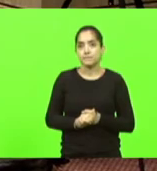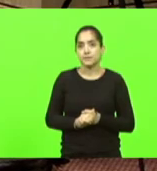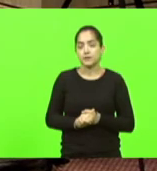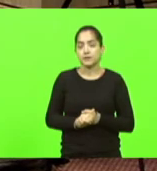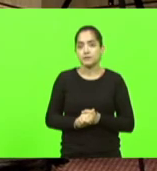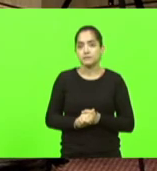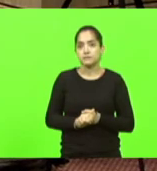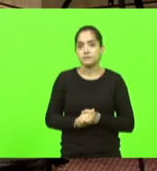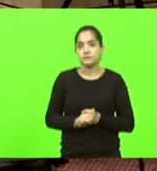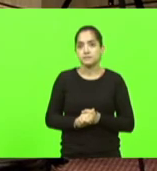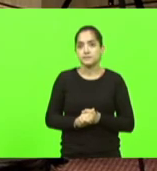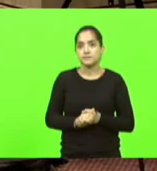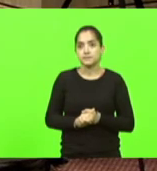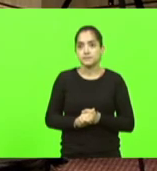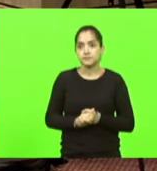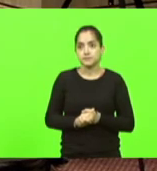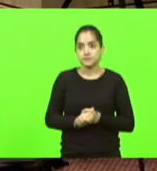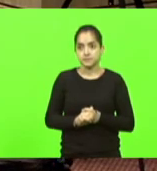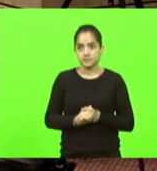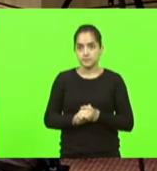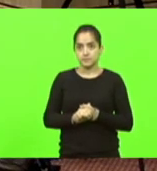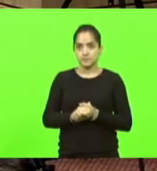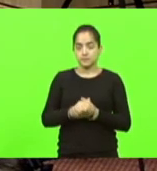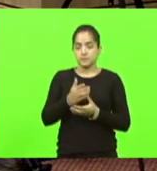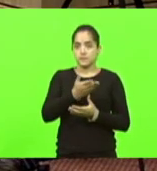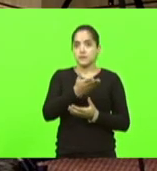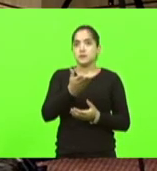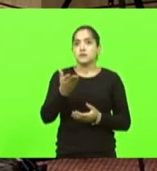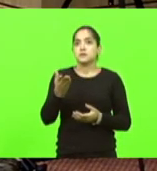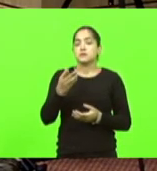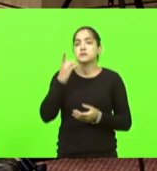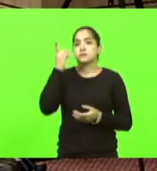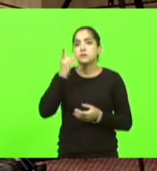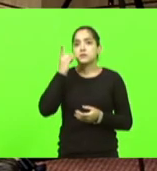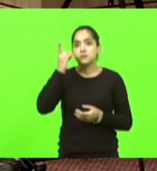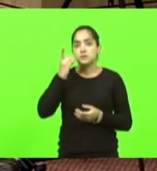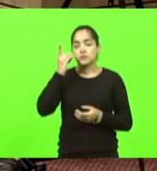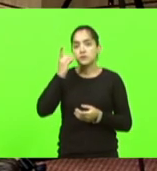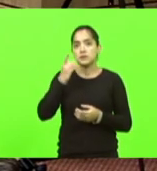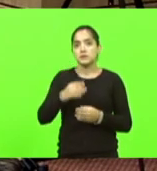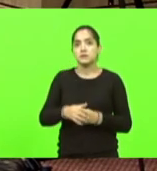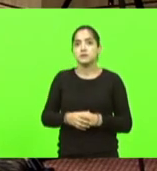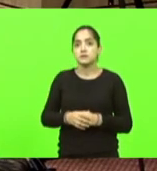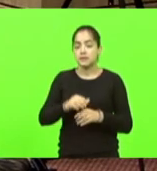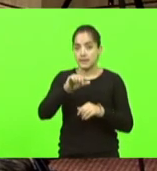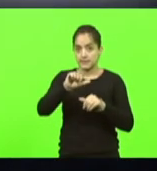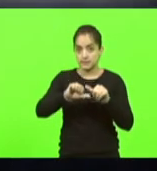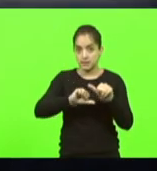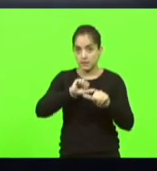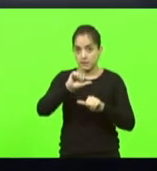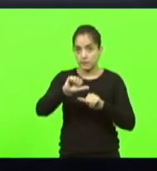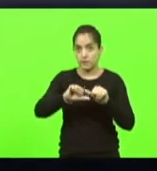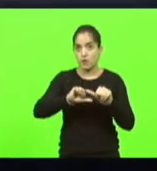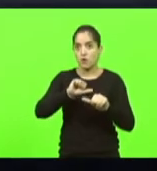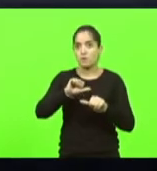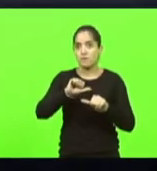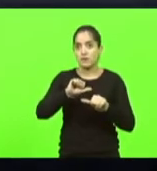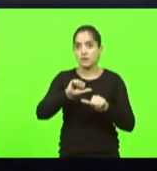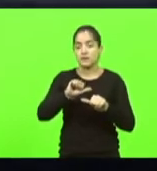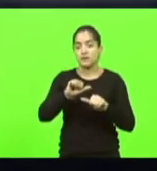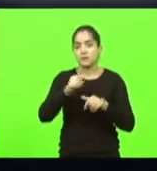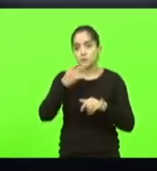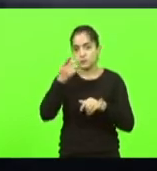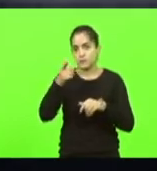é só senhores Deputados é a reforma e depois eu vou